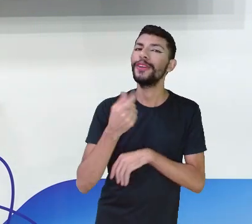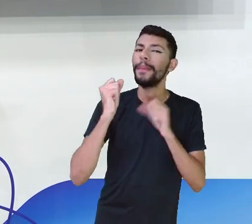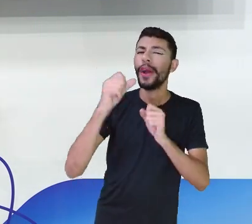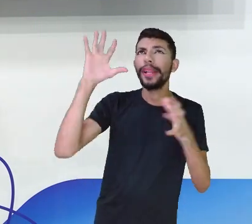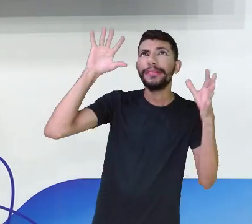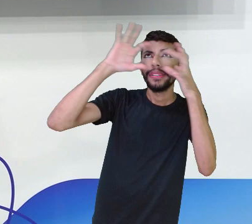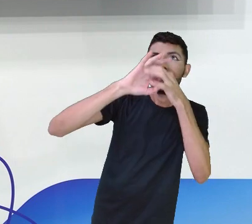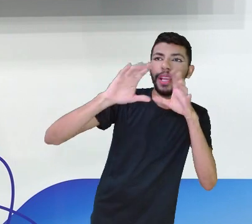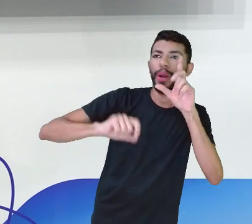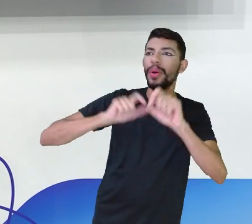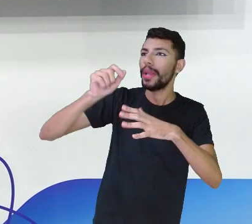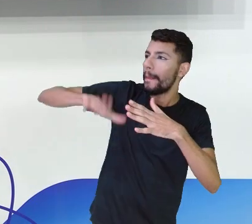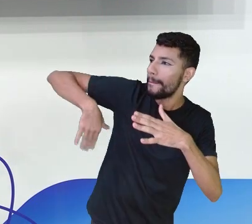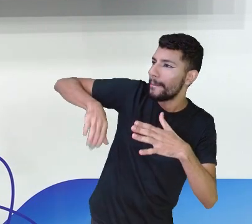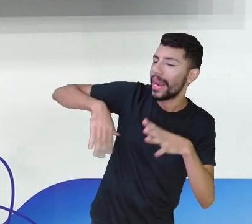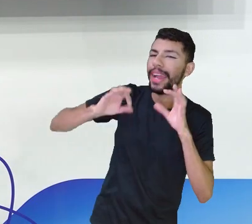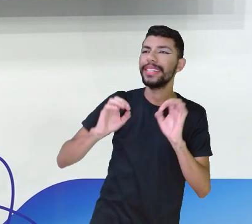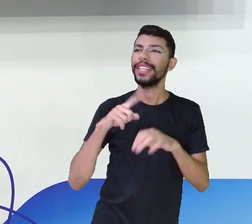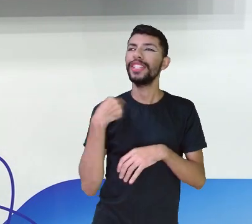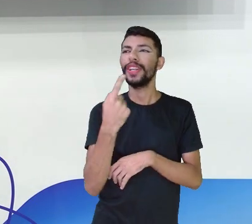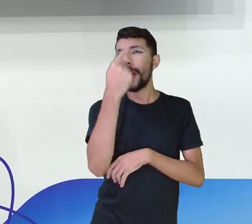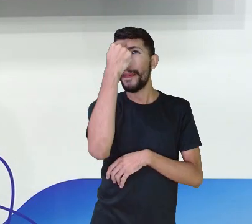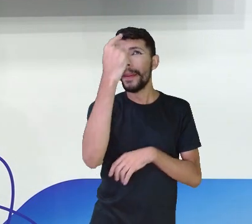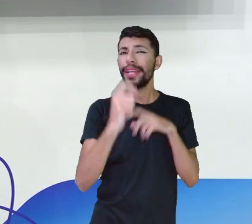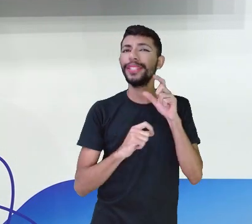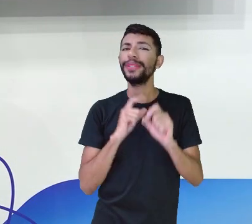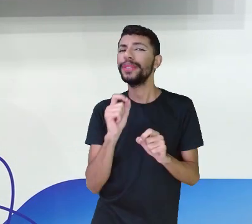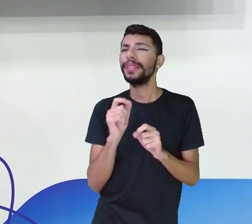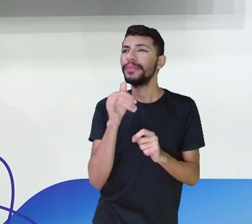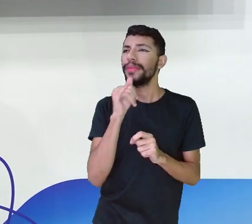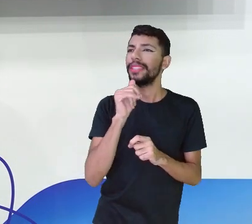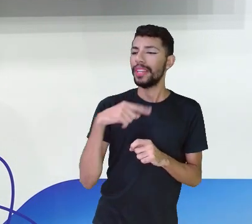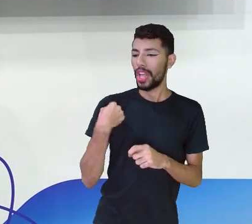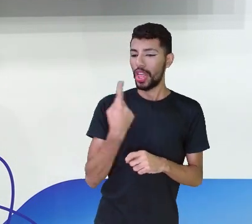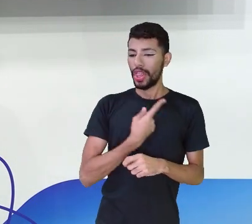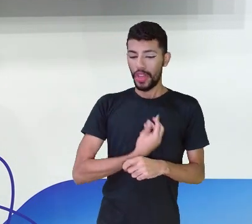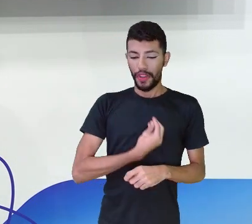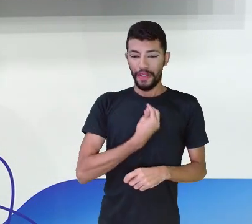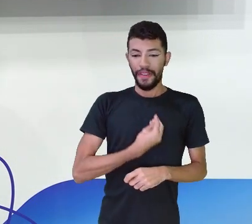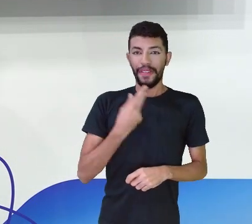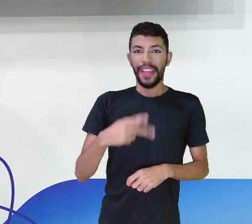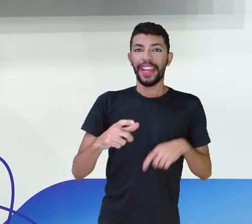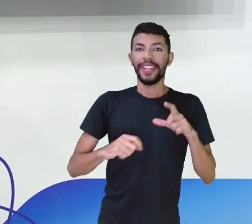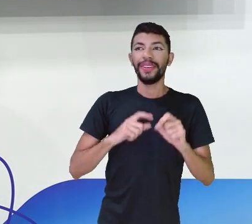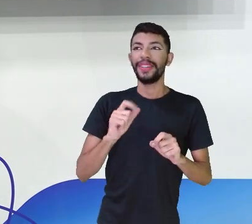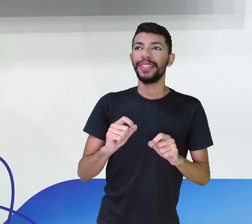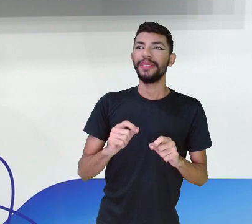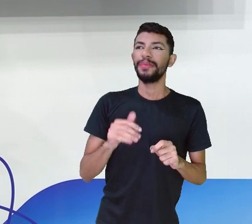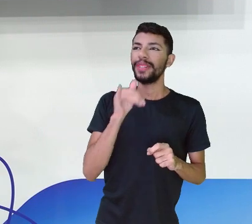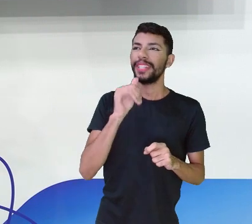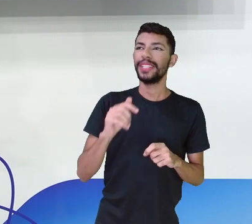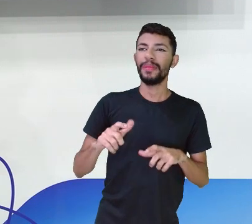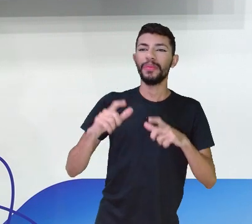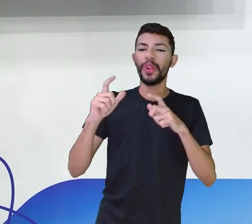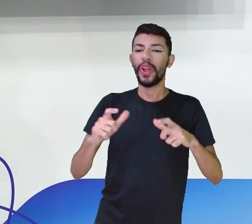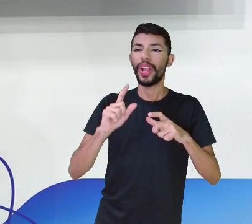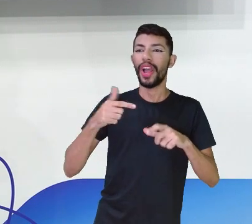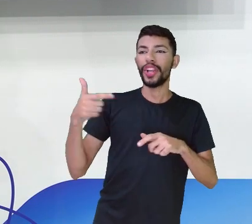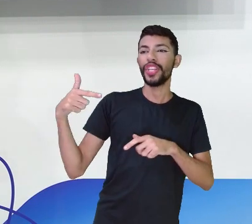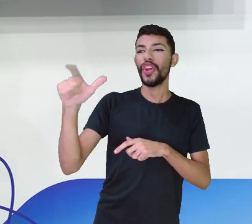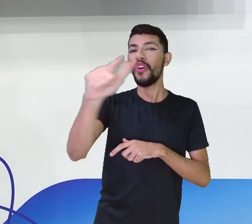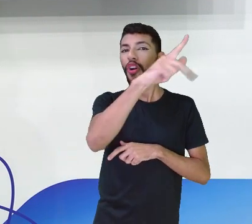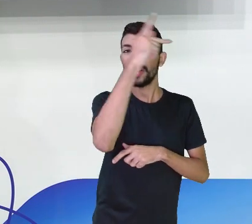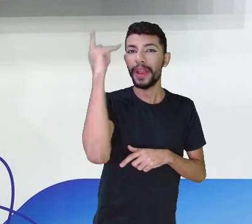nas praias, né? A gente costuma dizer que a gente mora onde as outras pessoas das